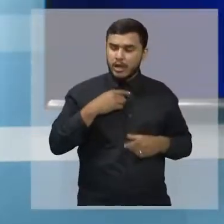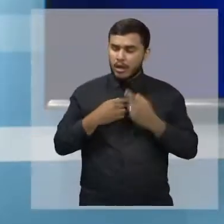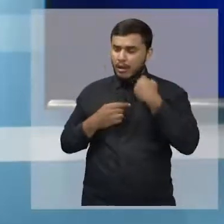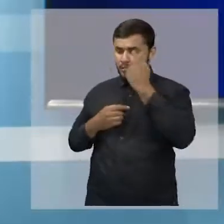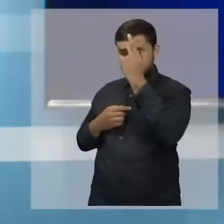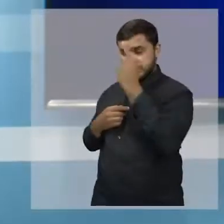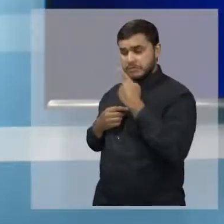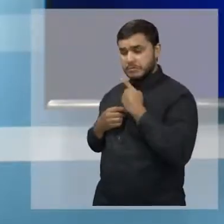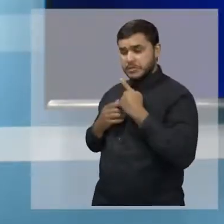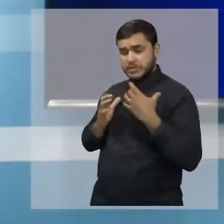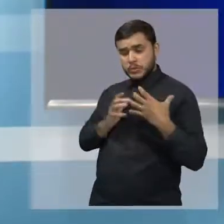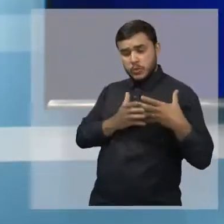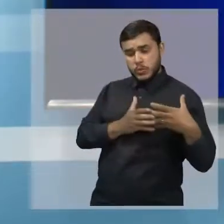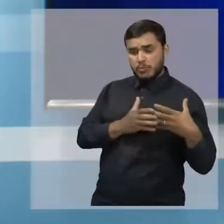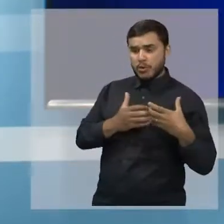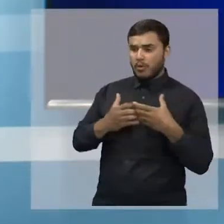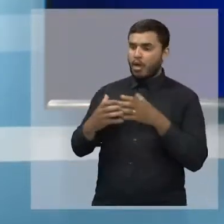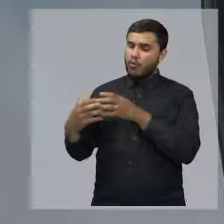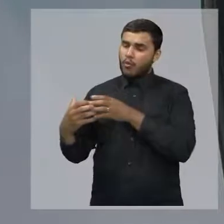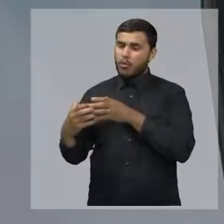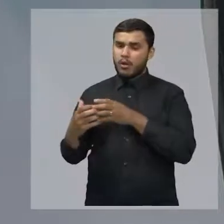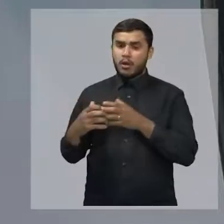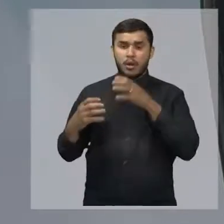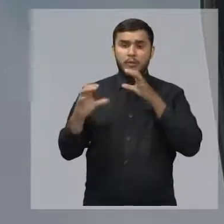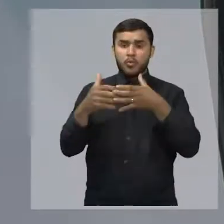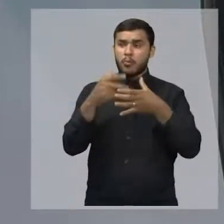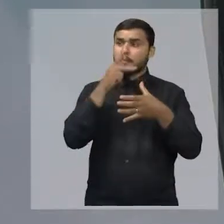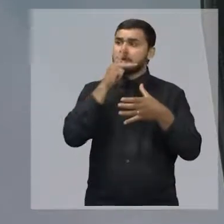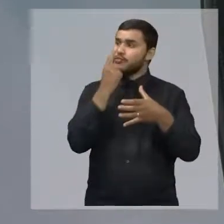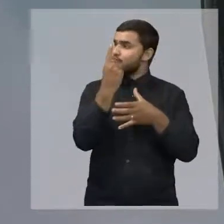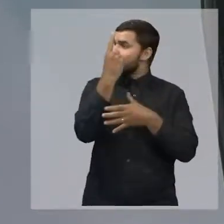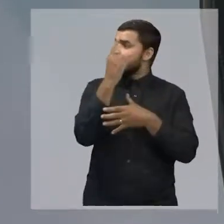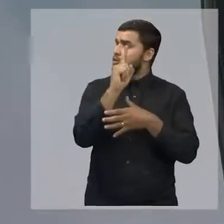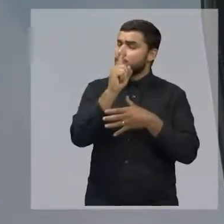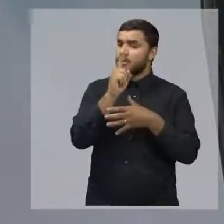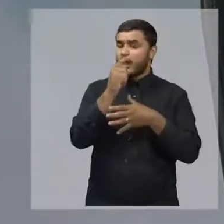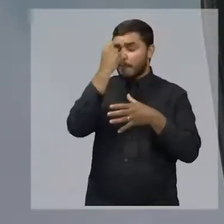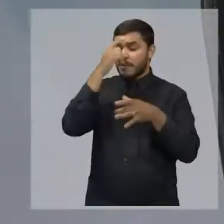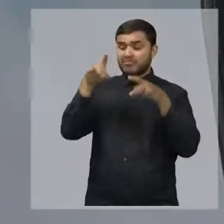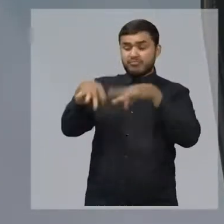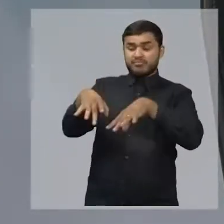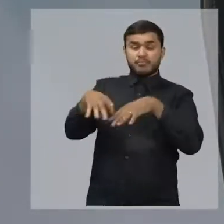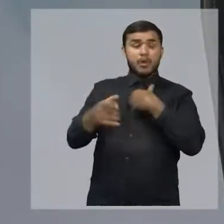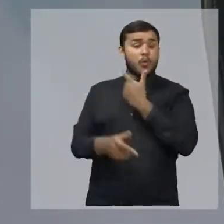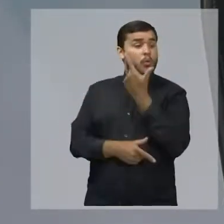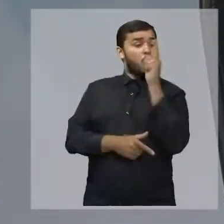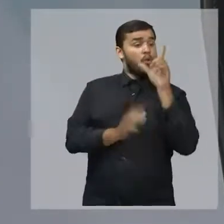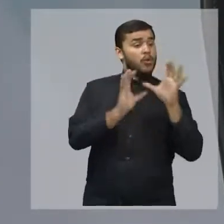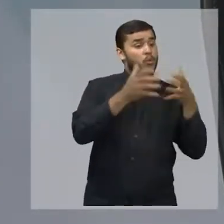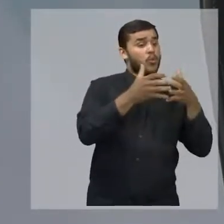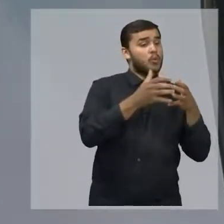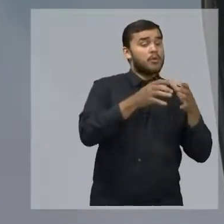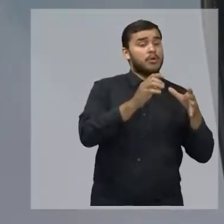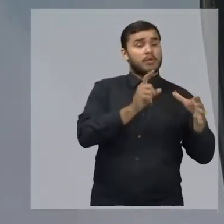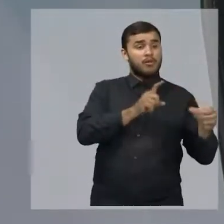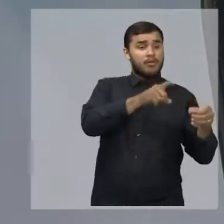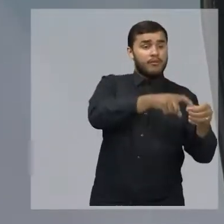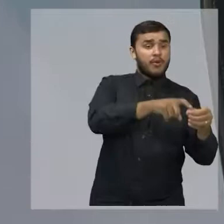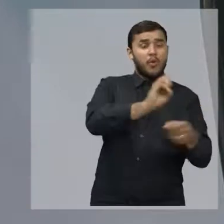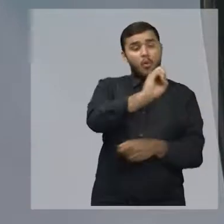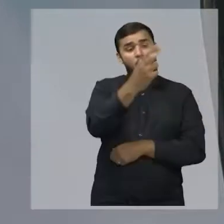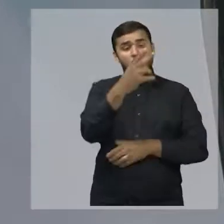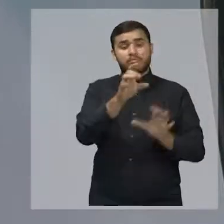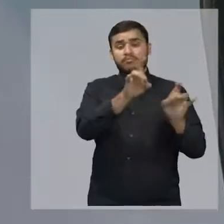Os indivíduos também passam a ter uma mobilidade de interesses, né? Os interesses muitas vezes é o local ambiental